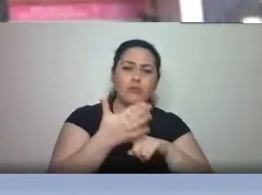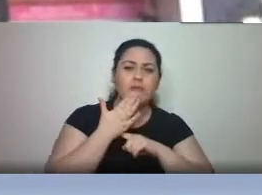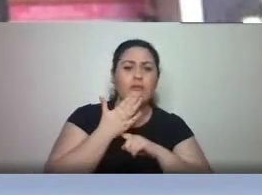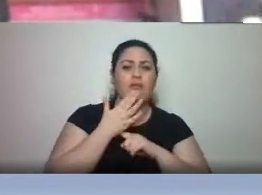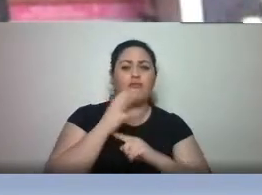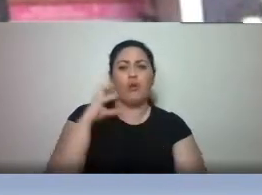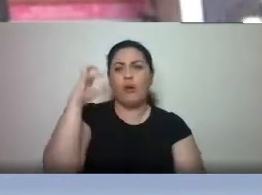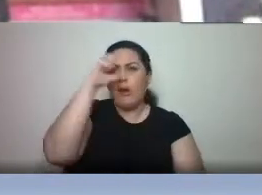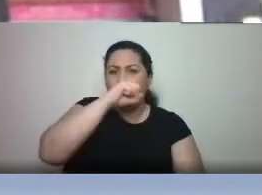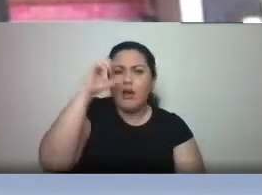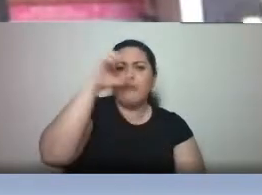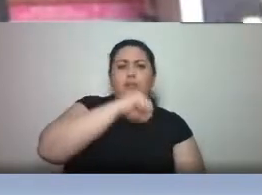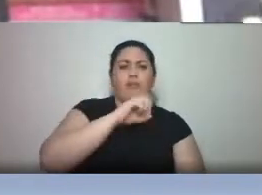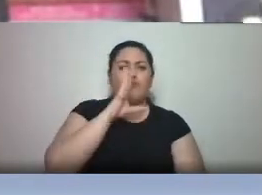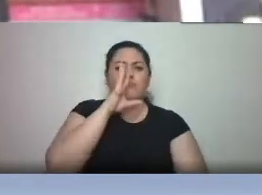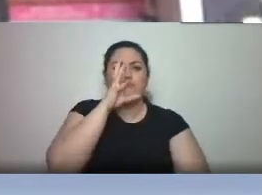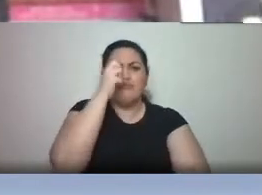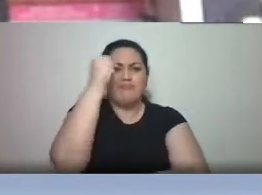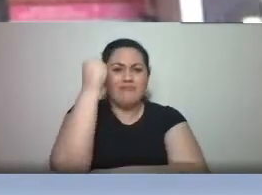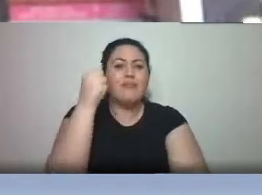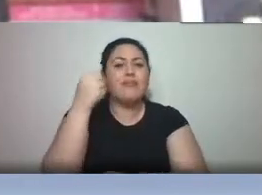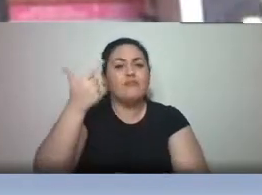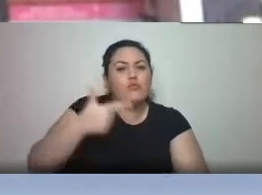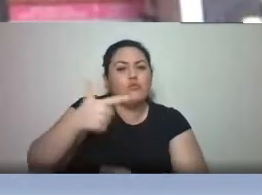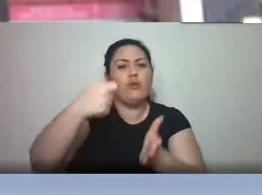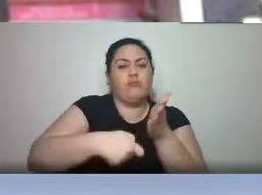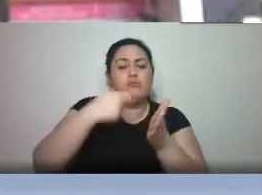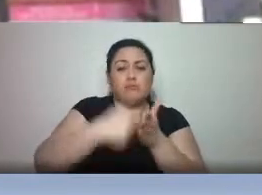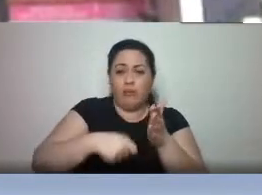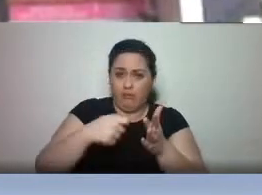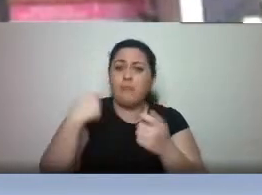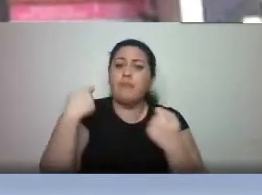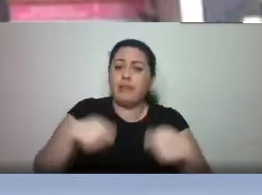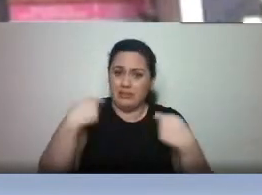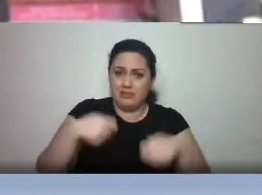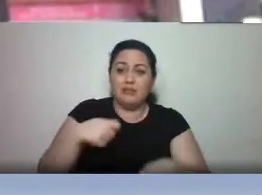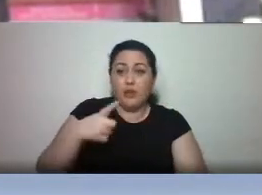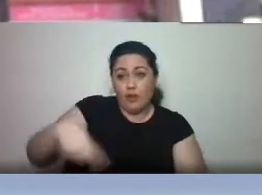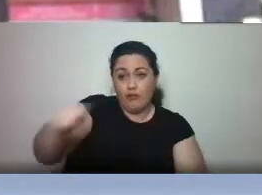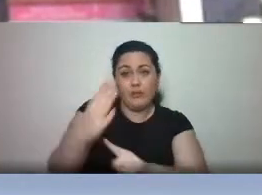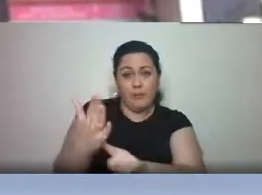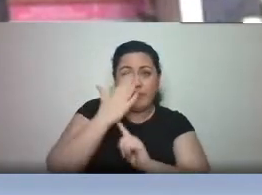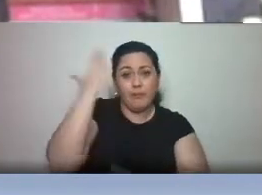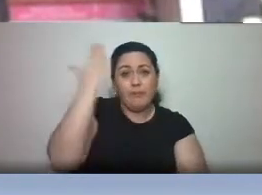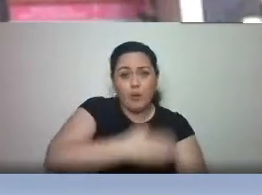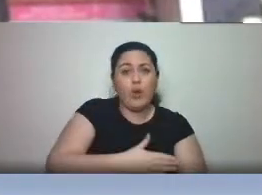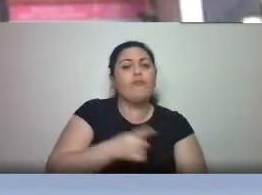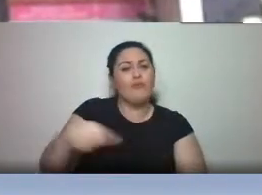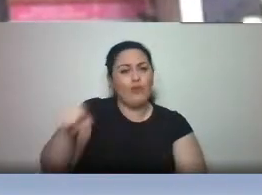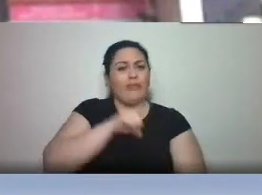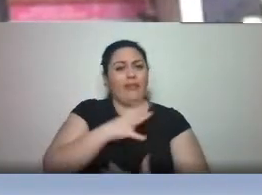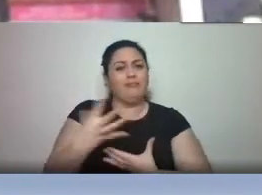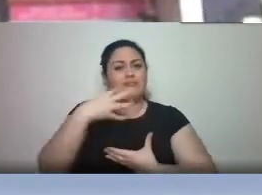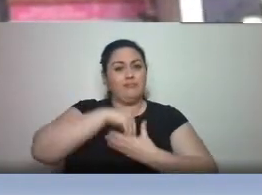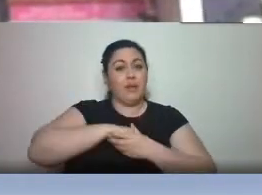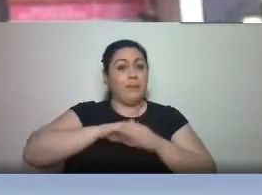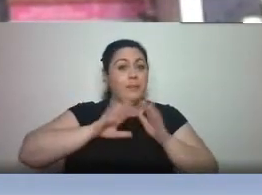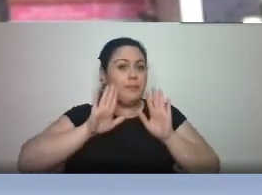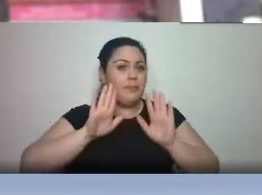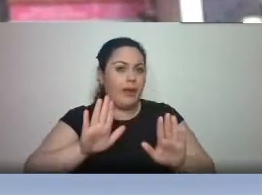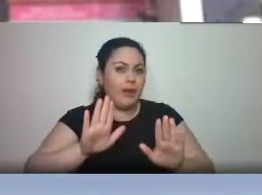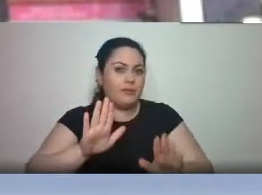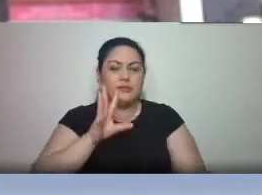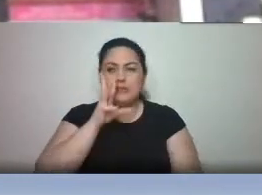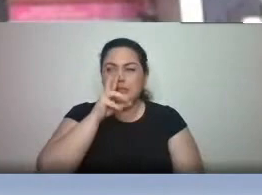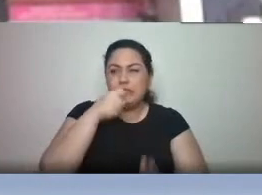vão ser mais necessários do que nunca, e vocês mostraram que tem de sobra. Agora, não confundam resiliência com